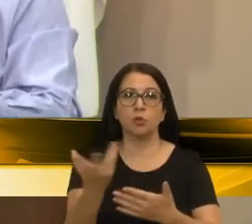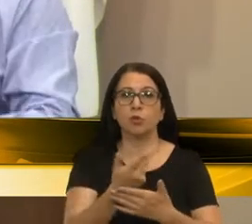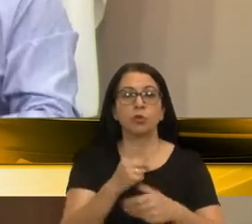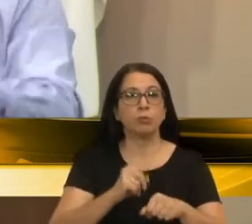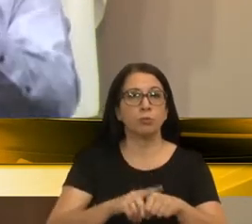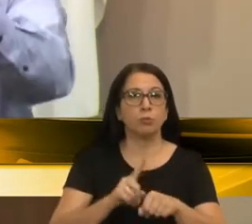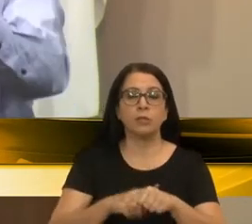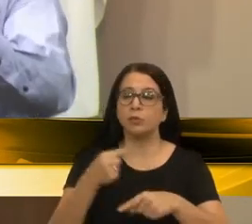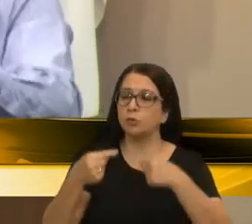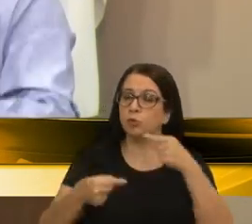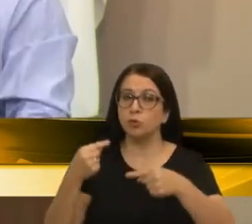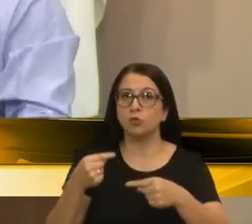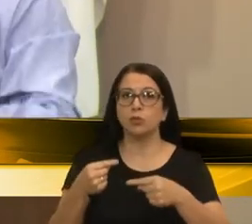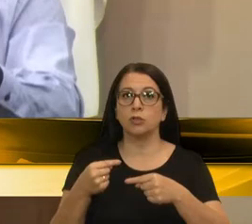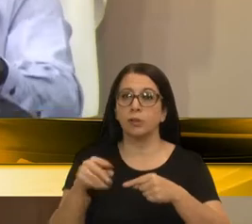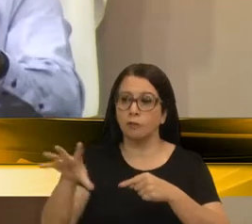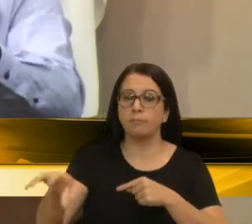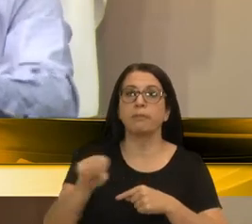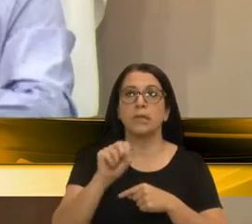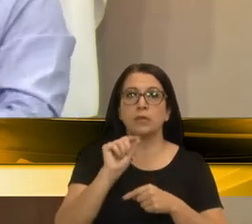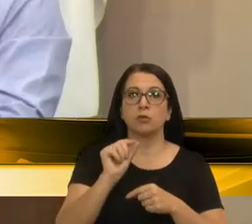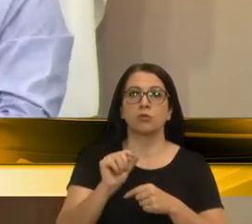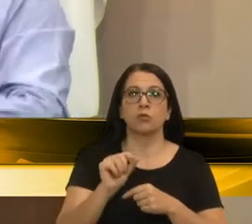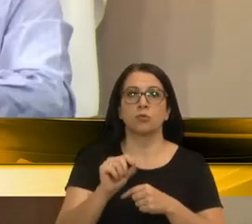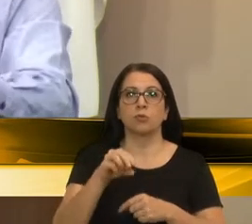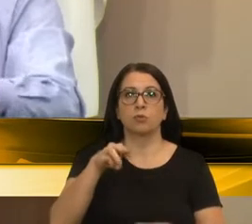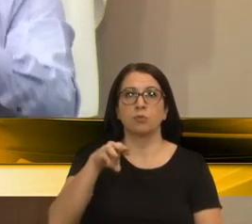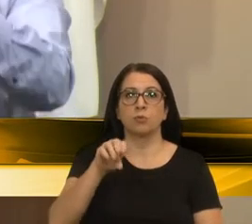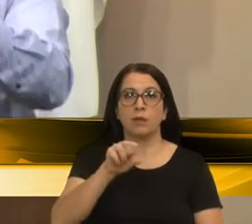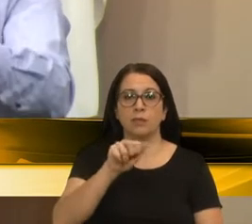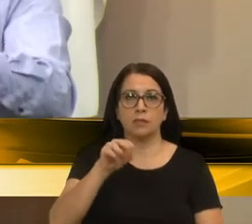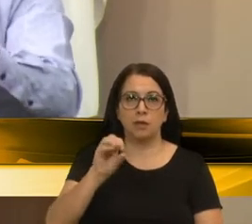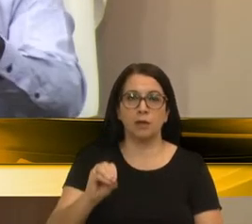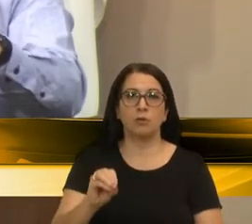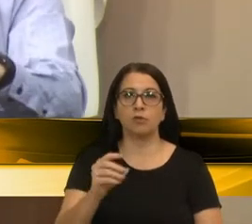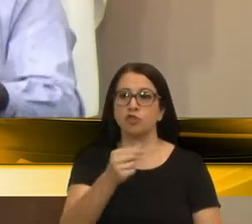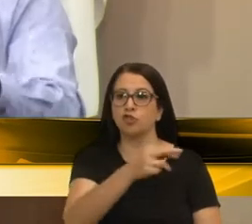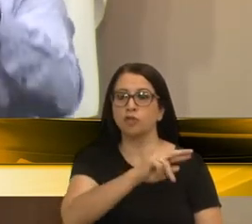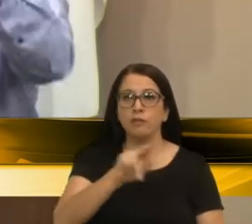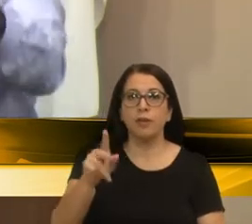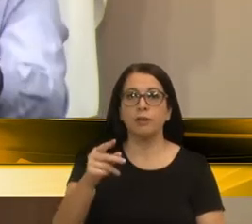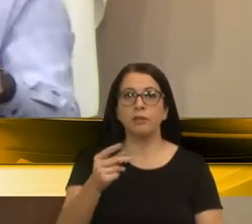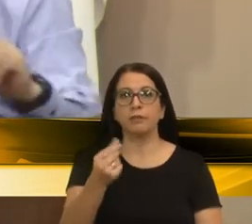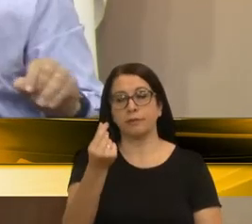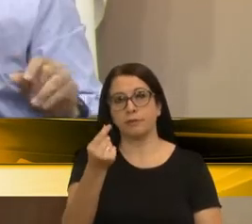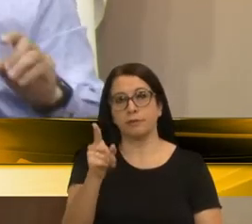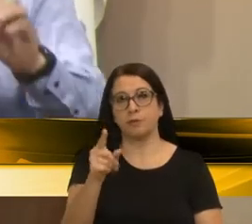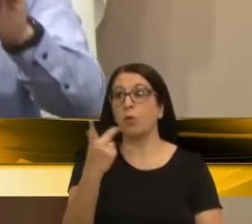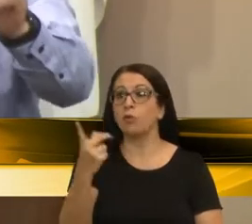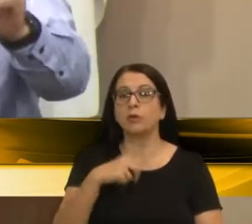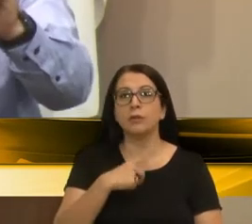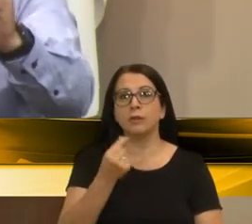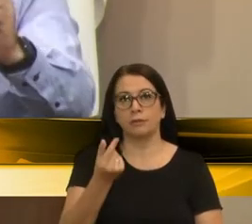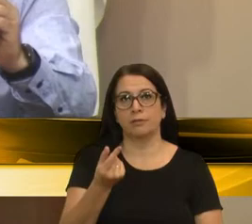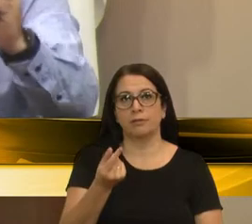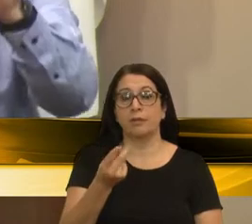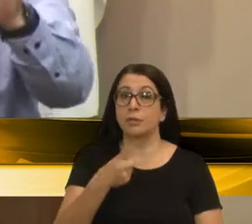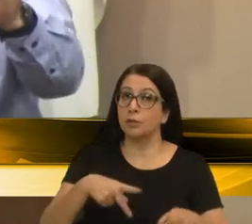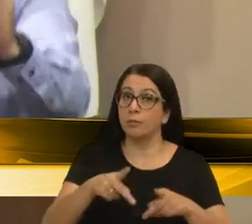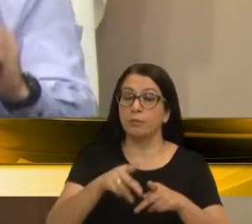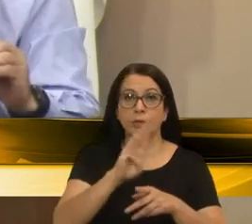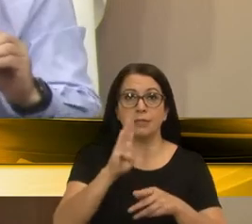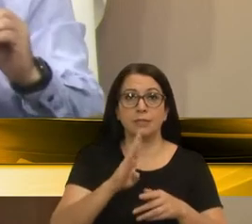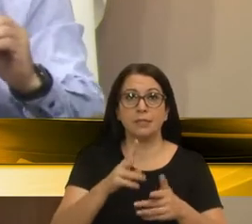todo momento se discute que foi confiscado em cima do mensalão vários valores. Aonde está indo aqueles valores? É isso que o povo brasileiro